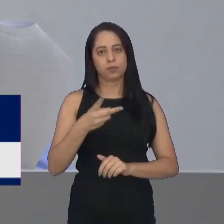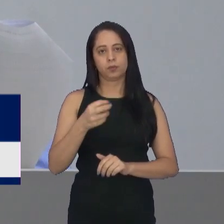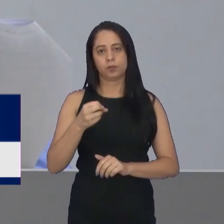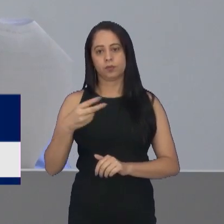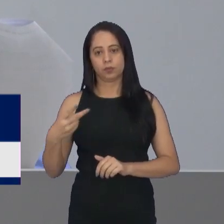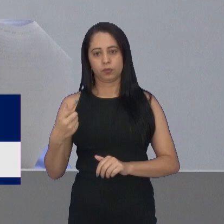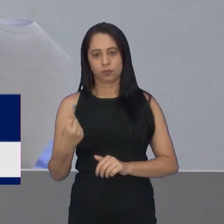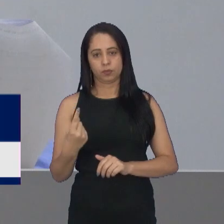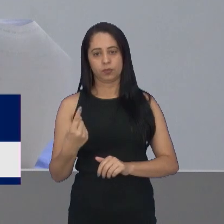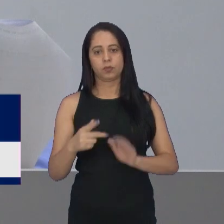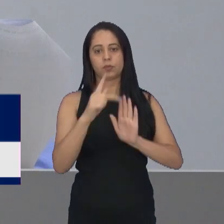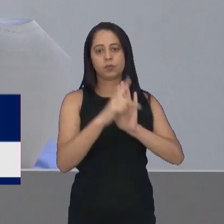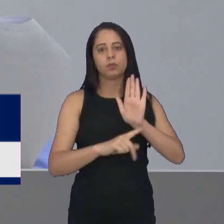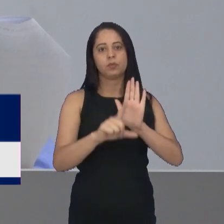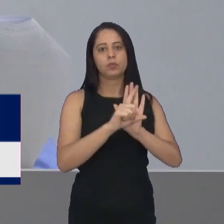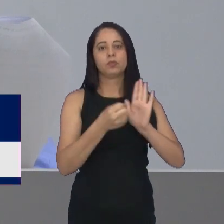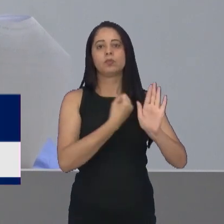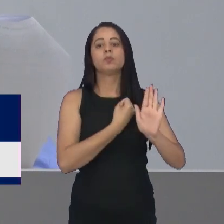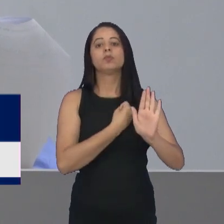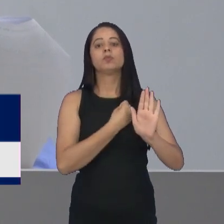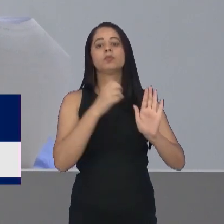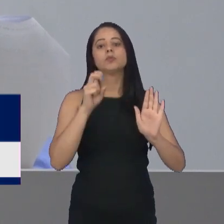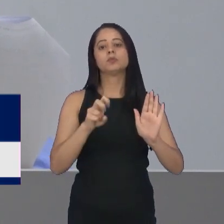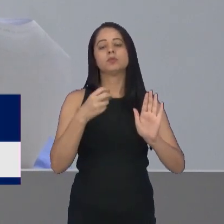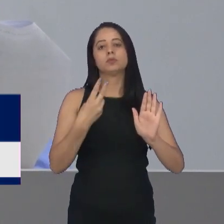11011/2021, projeto de lei número